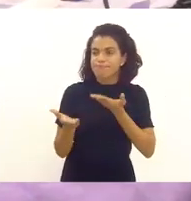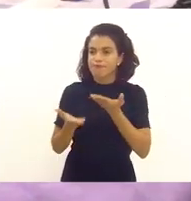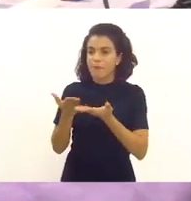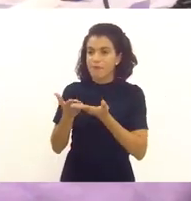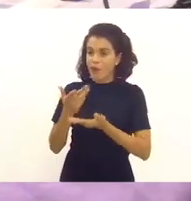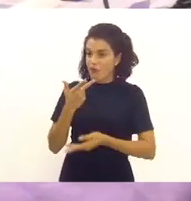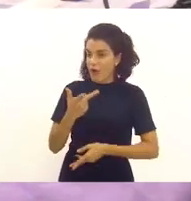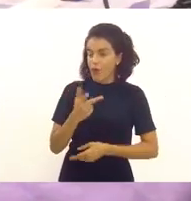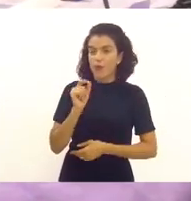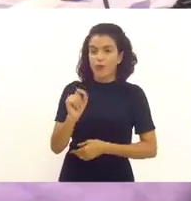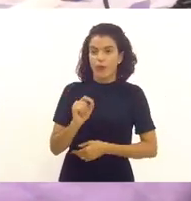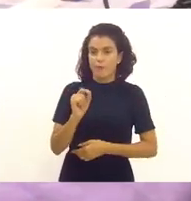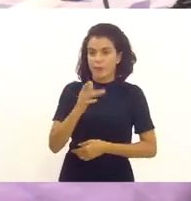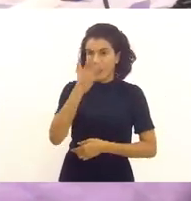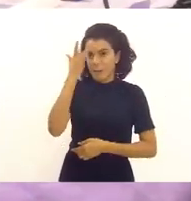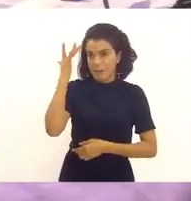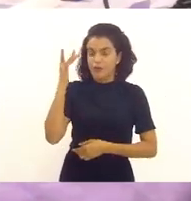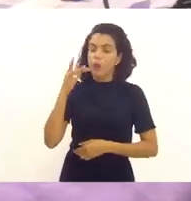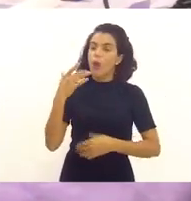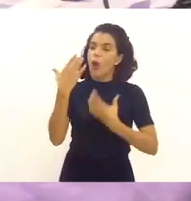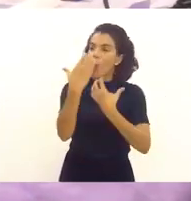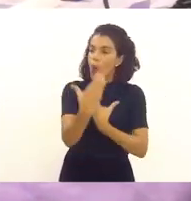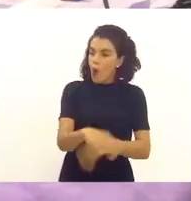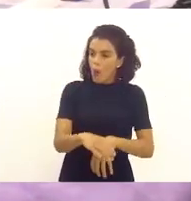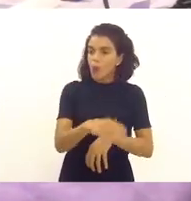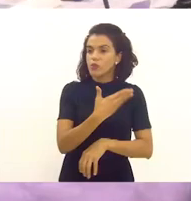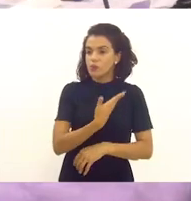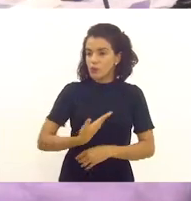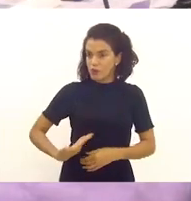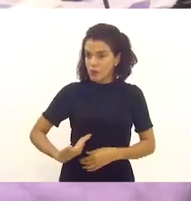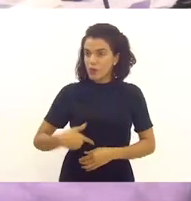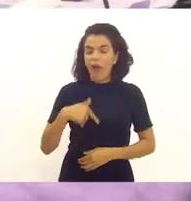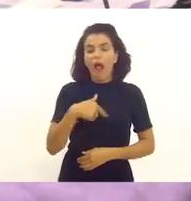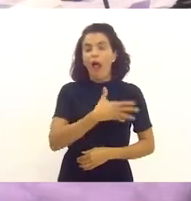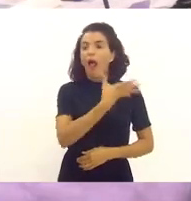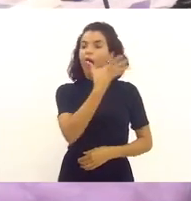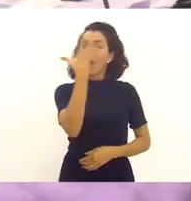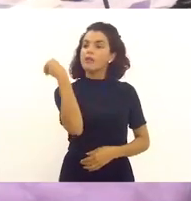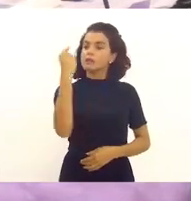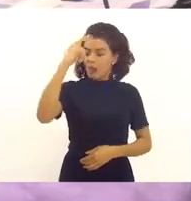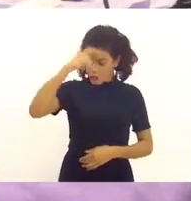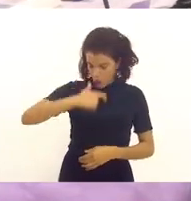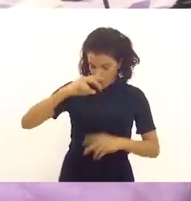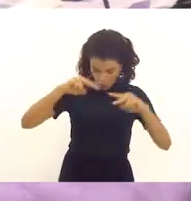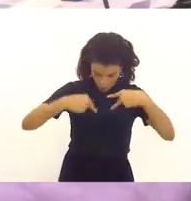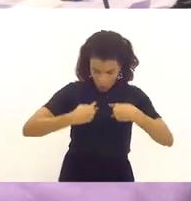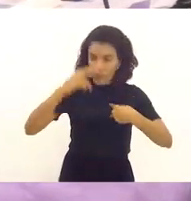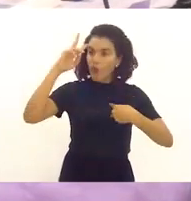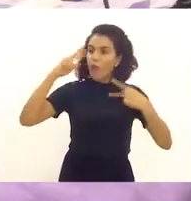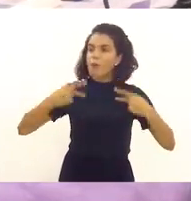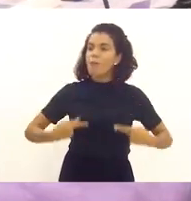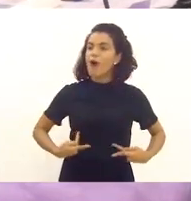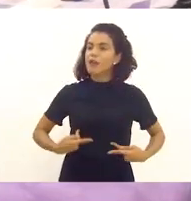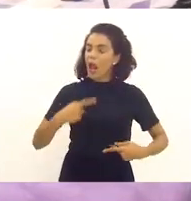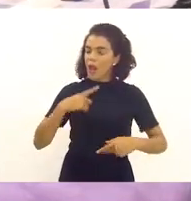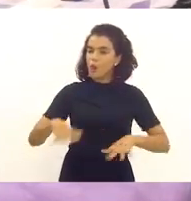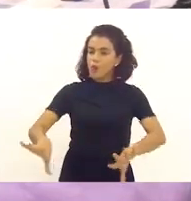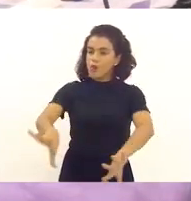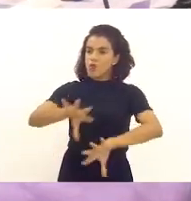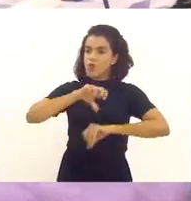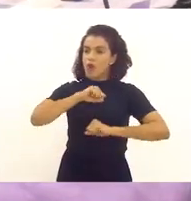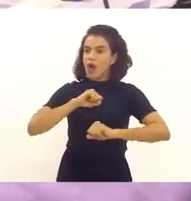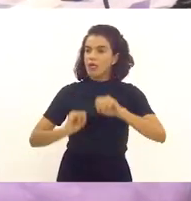digo o seguinte mas a pessoa faz um concurso público e no concurso público ela esquece que ela é um ser humano ela fica tão institucionalizada